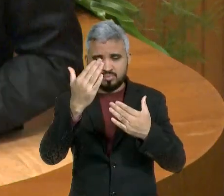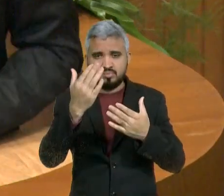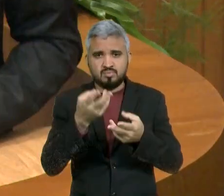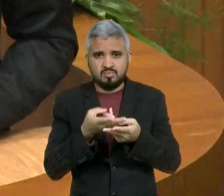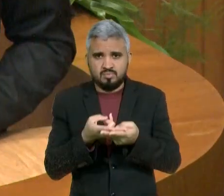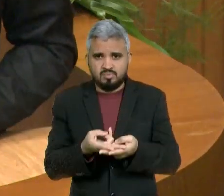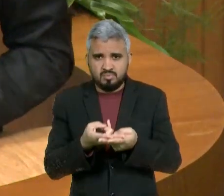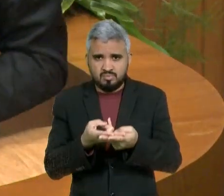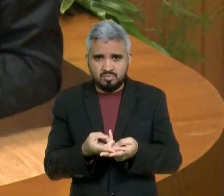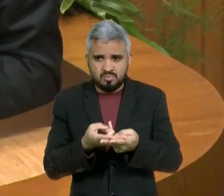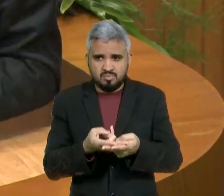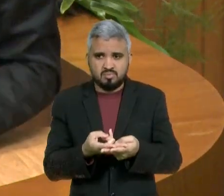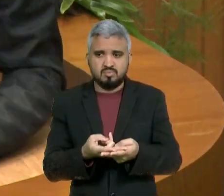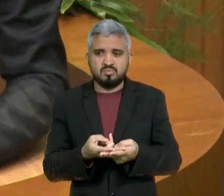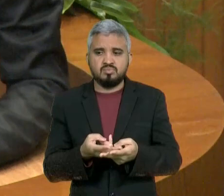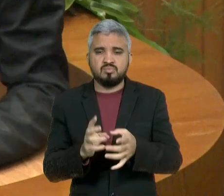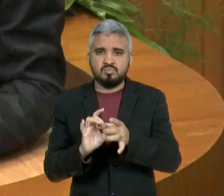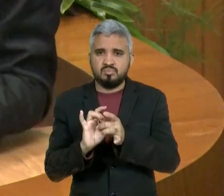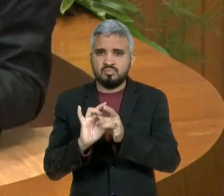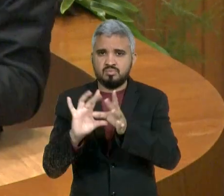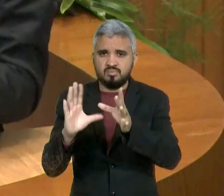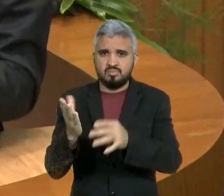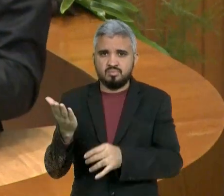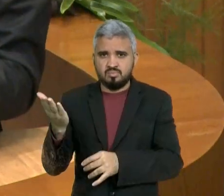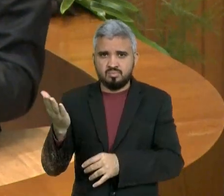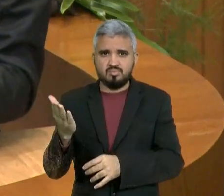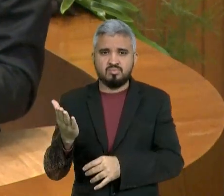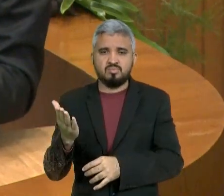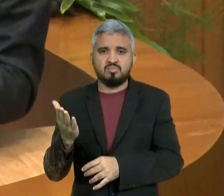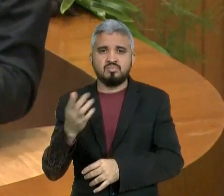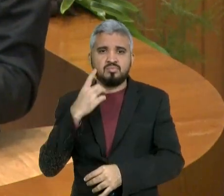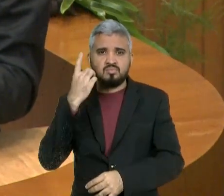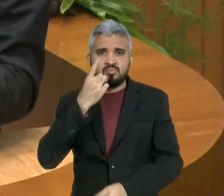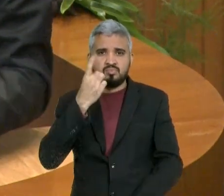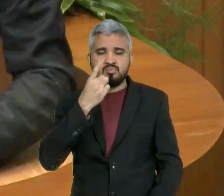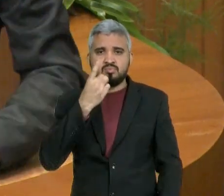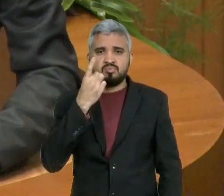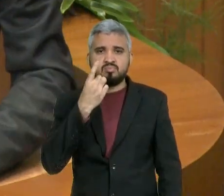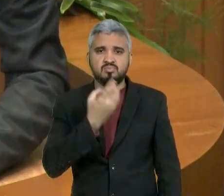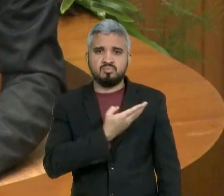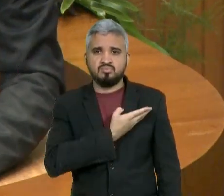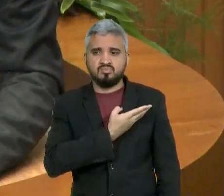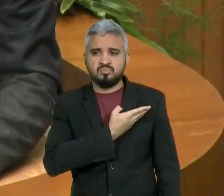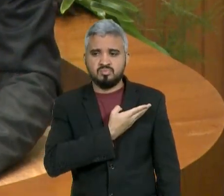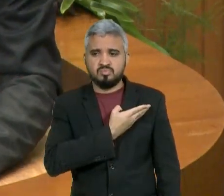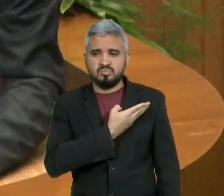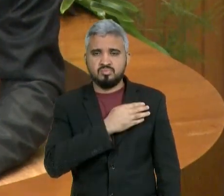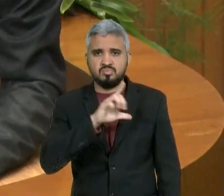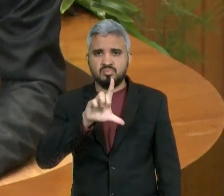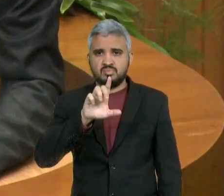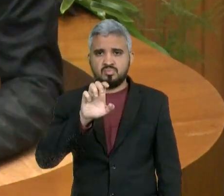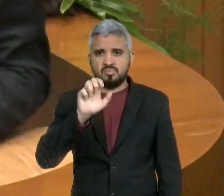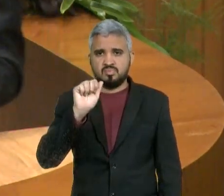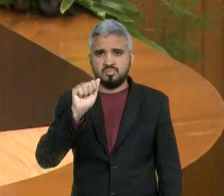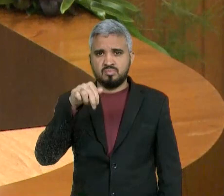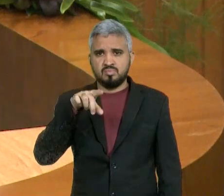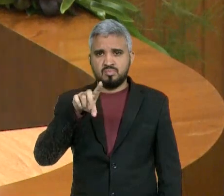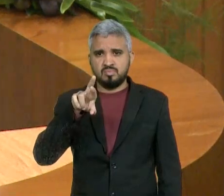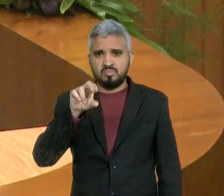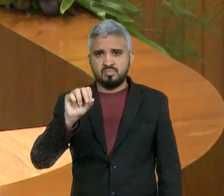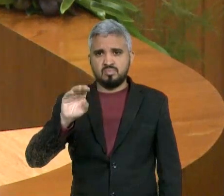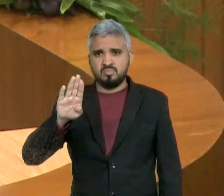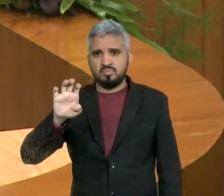do tempo, e está disponível agora a tribuna ao nosso amigo Leandro Belo. Muito obrigado.